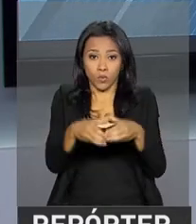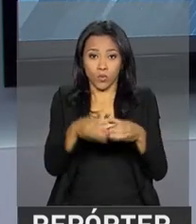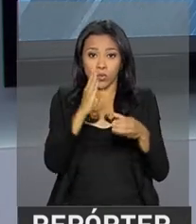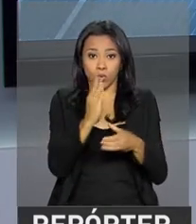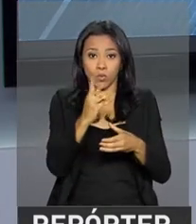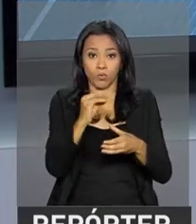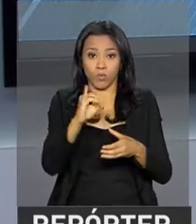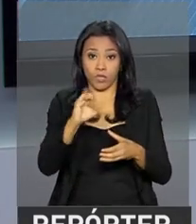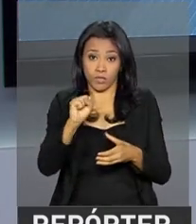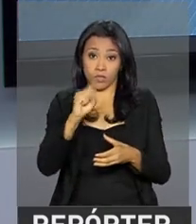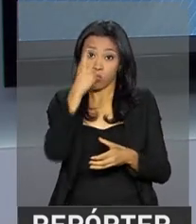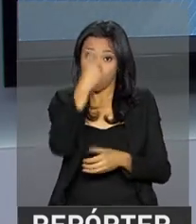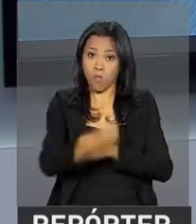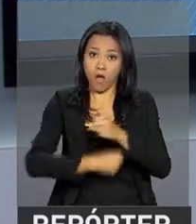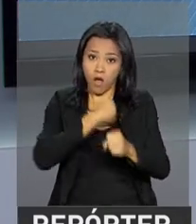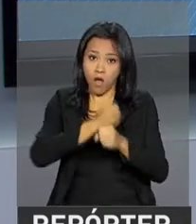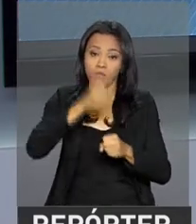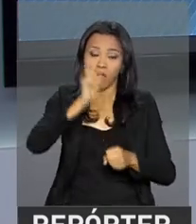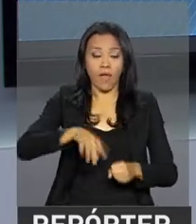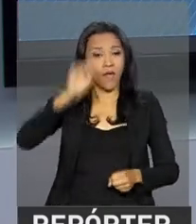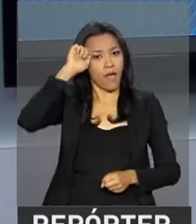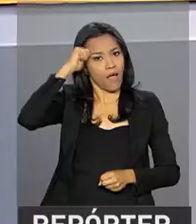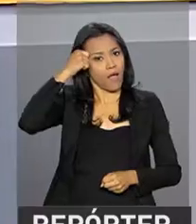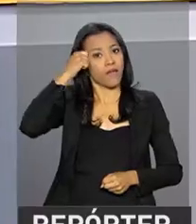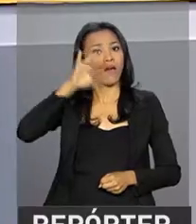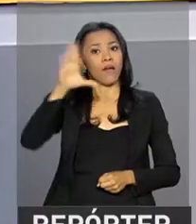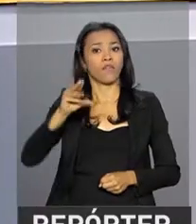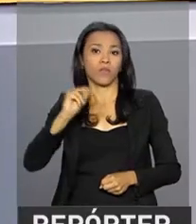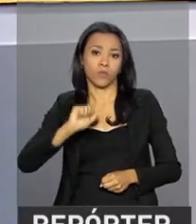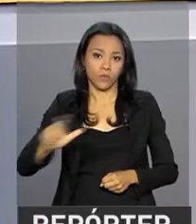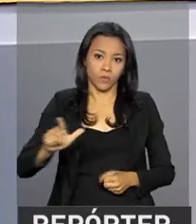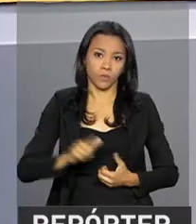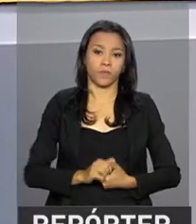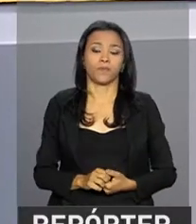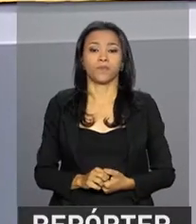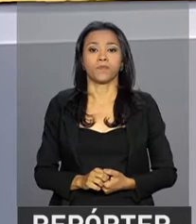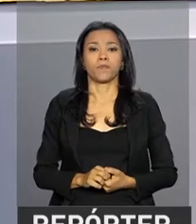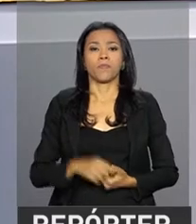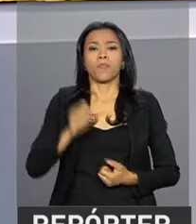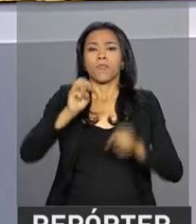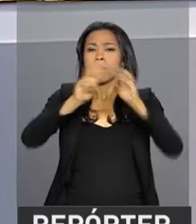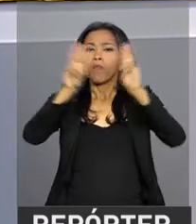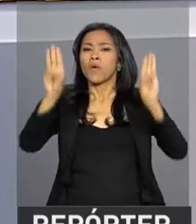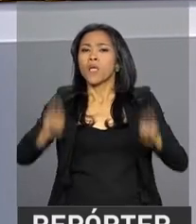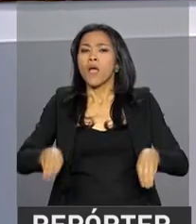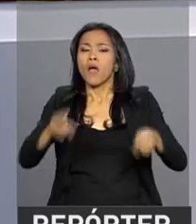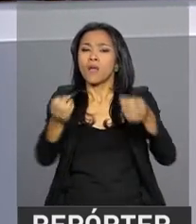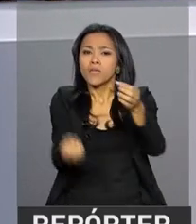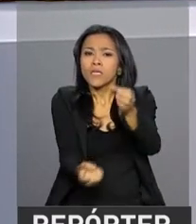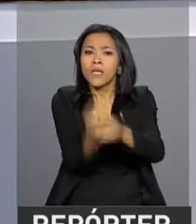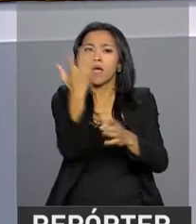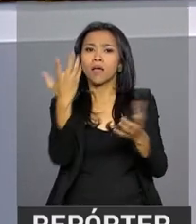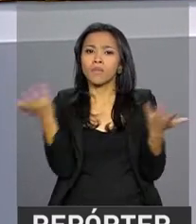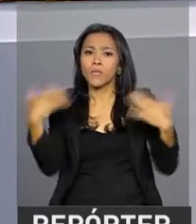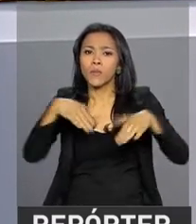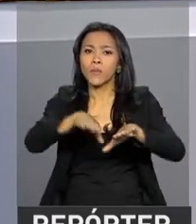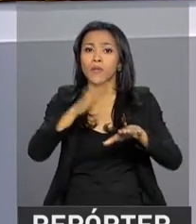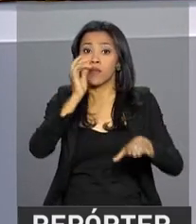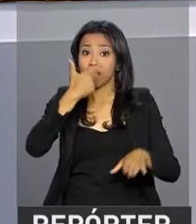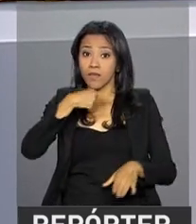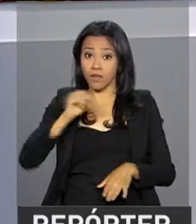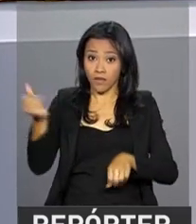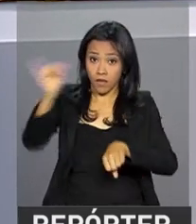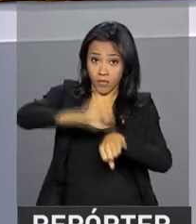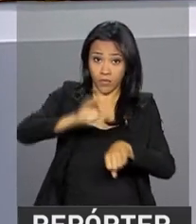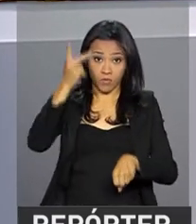prazo de 1 ano é a África do Sul. Um memorial criado para incluir. Quem está na